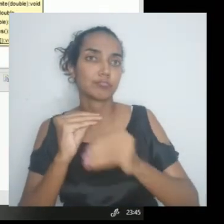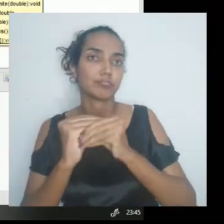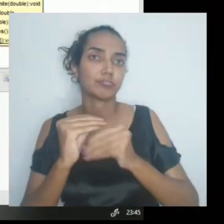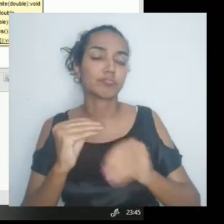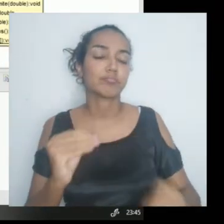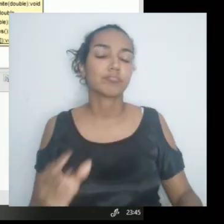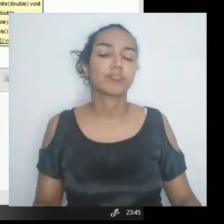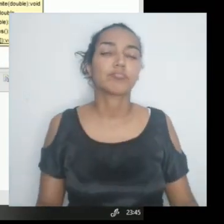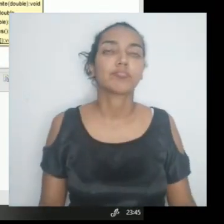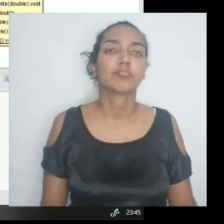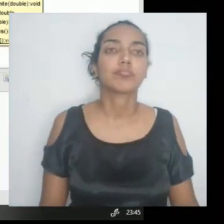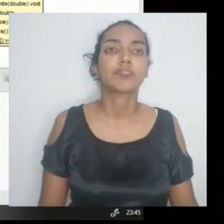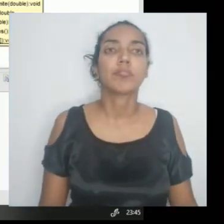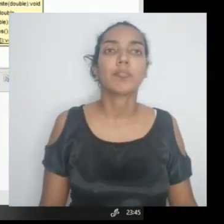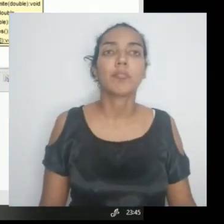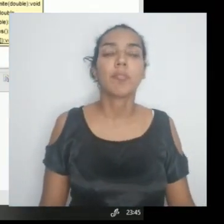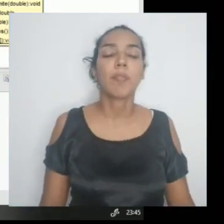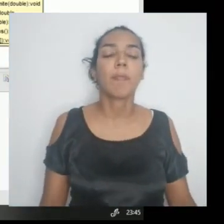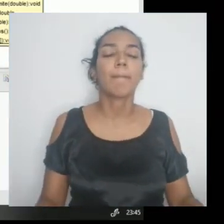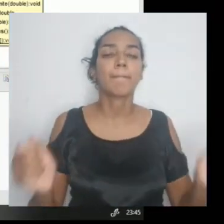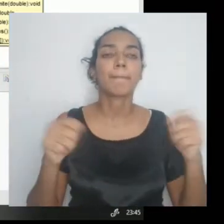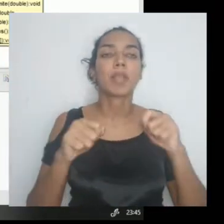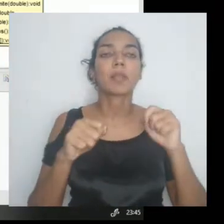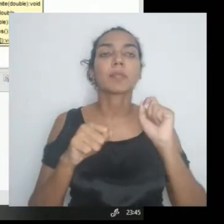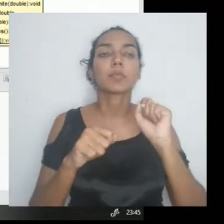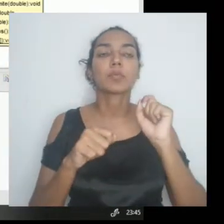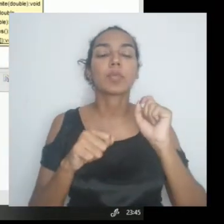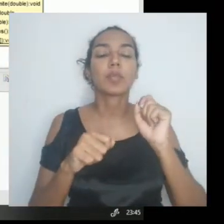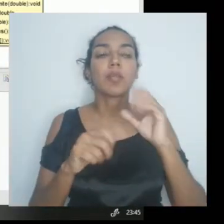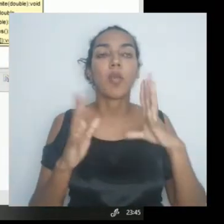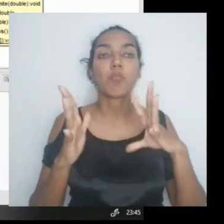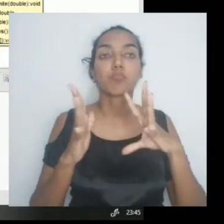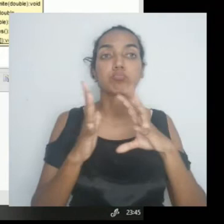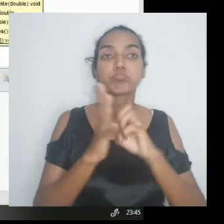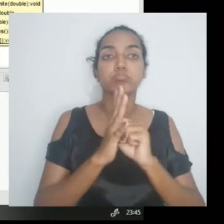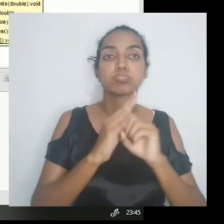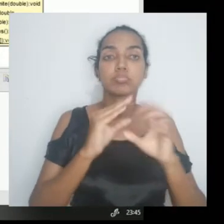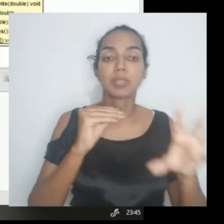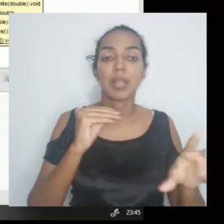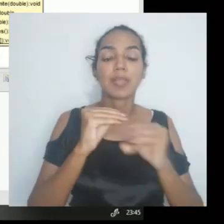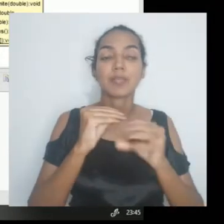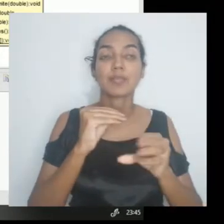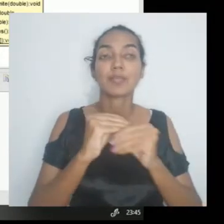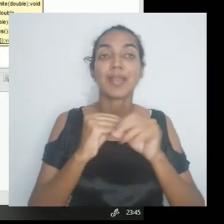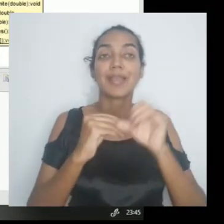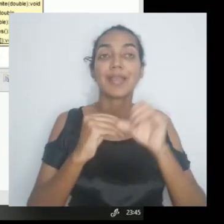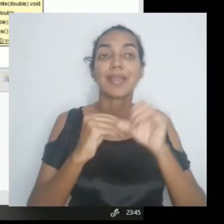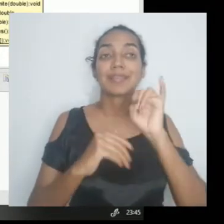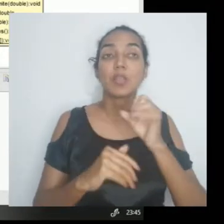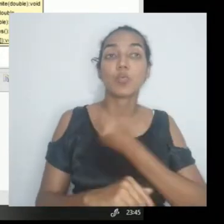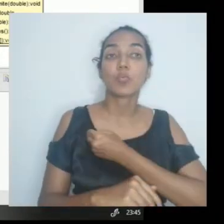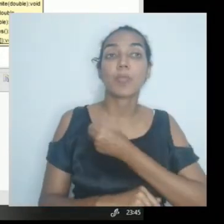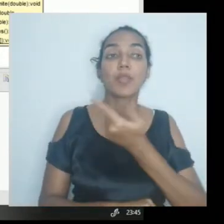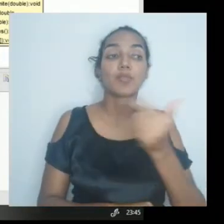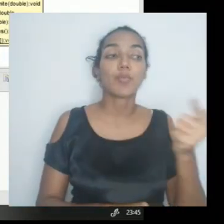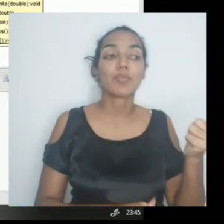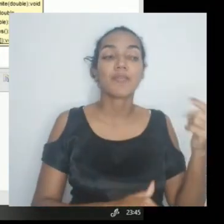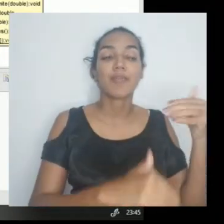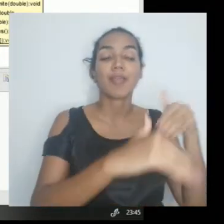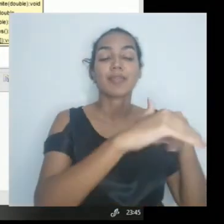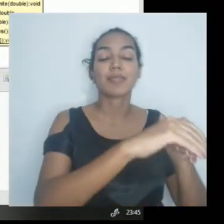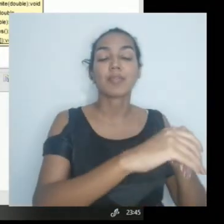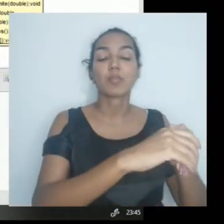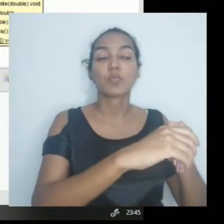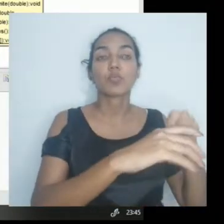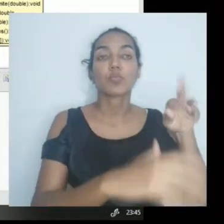conta cujo número não exista no repositório. Então, eu simplesmente recebo uma conta C. Lembram da relação de